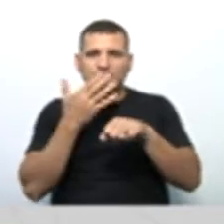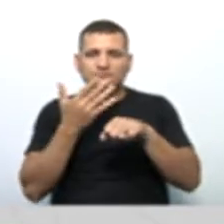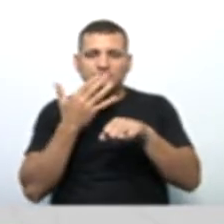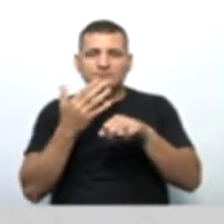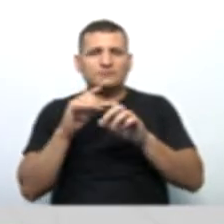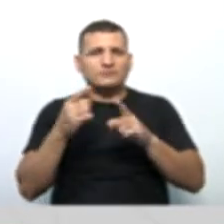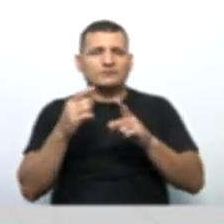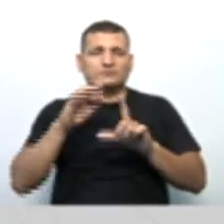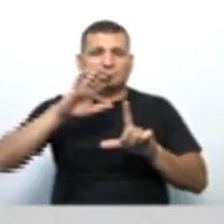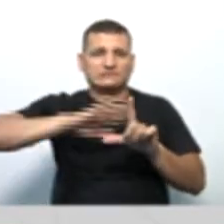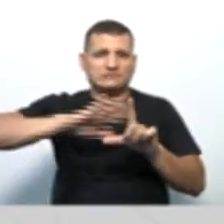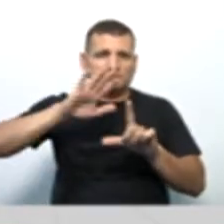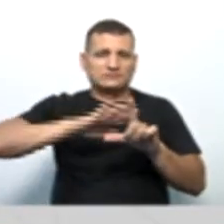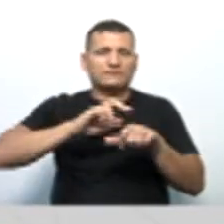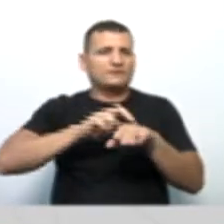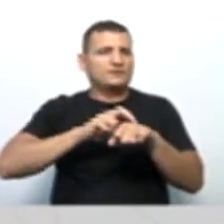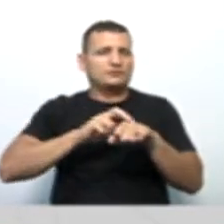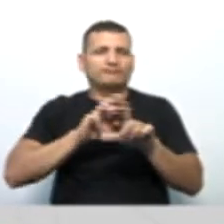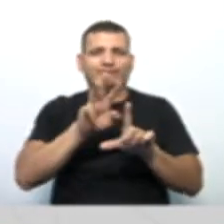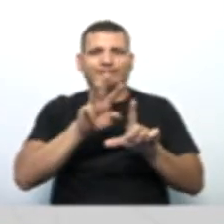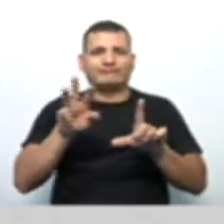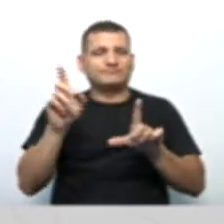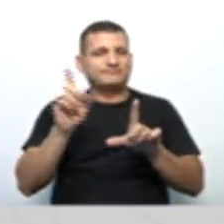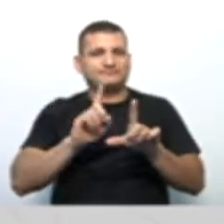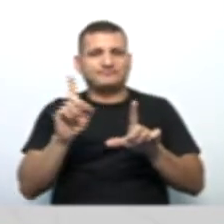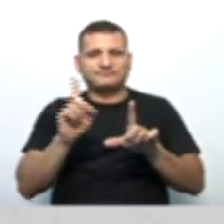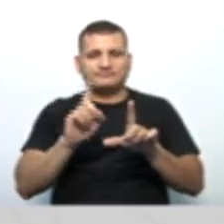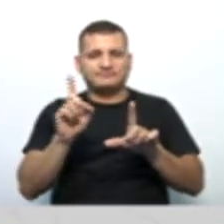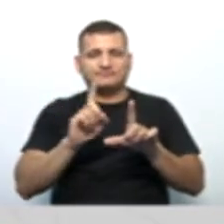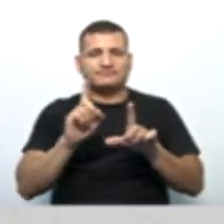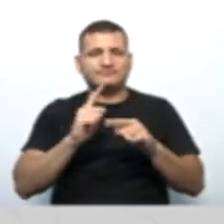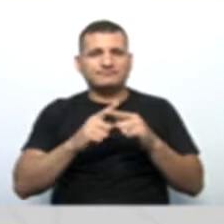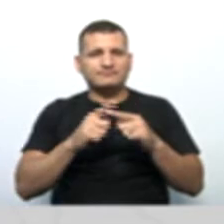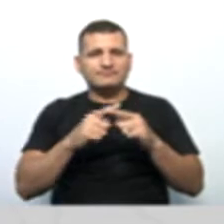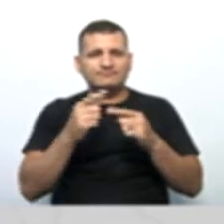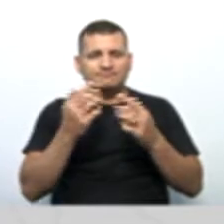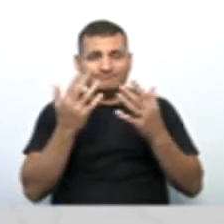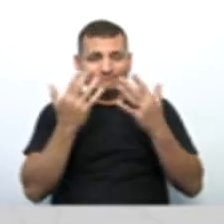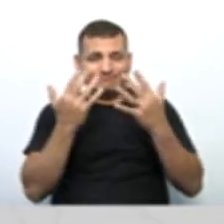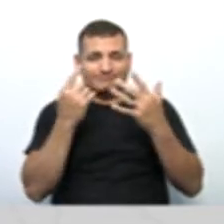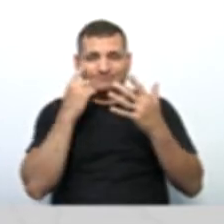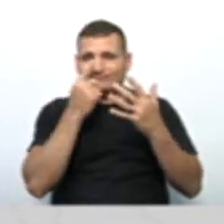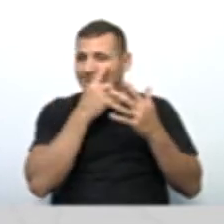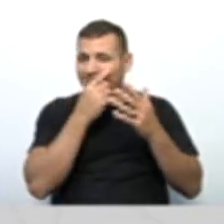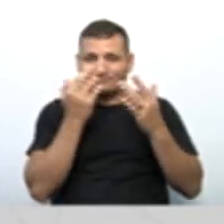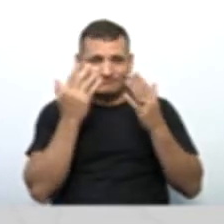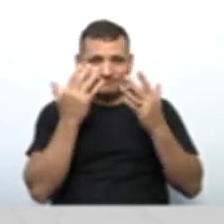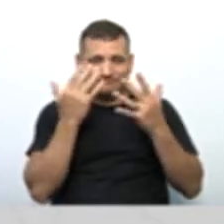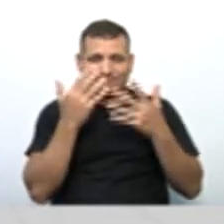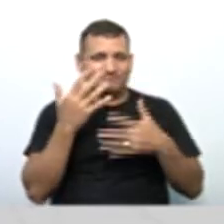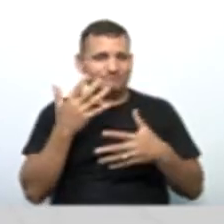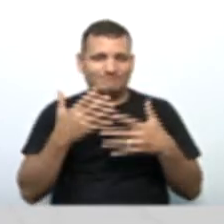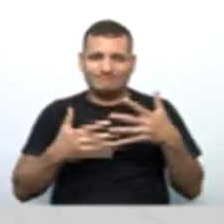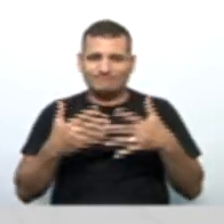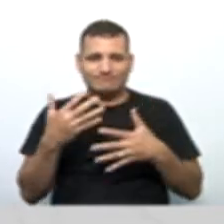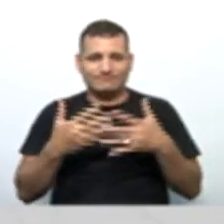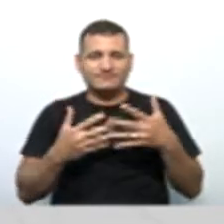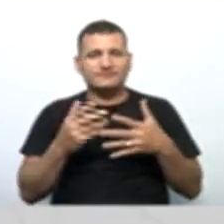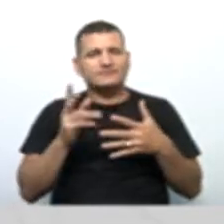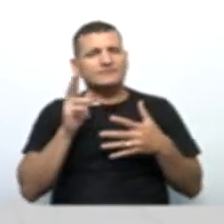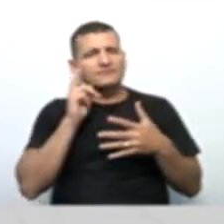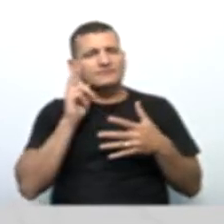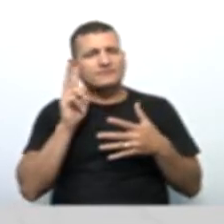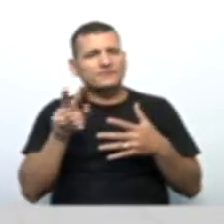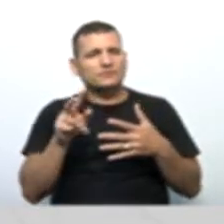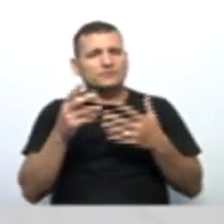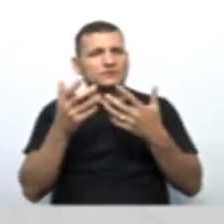aplica essa cor verde vibrante num um site porque ela vai causar incômodo o usuário vê o texto do ir lá o site